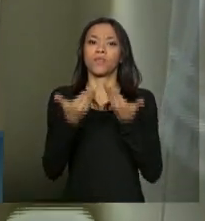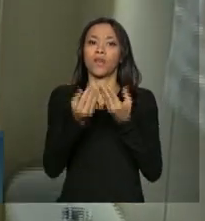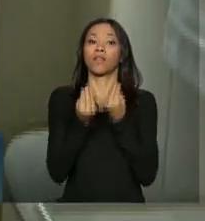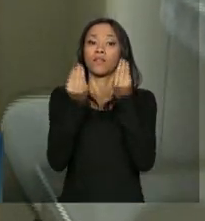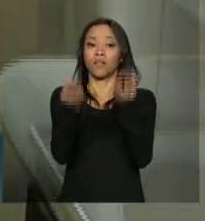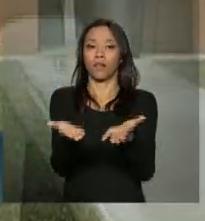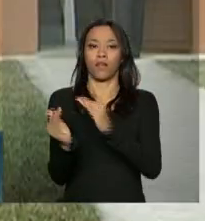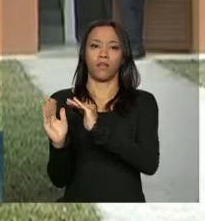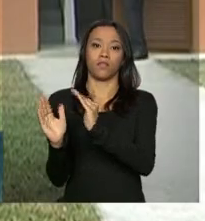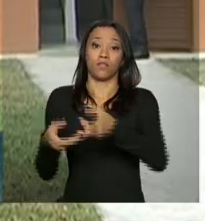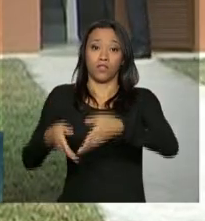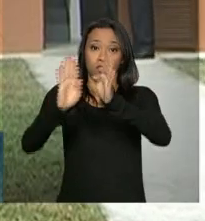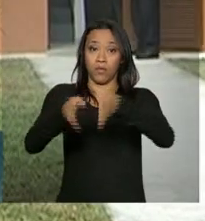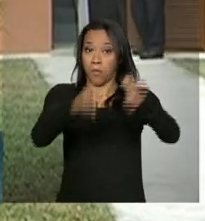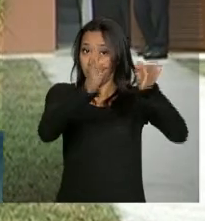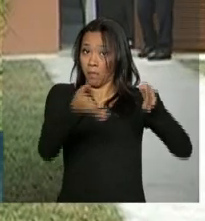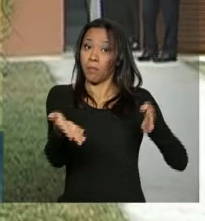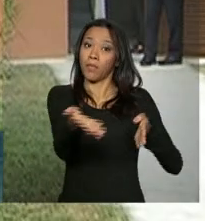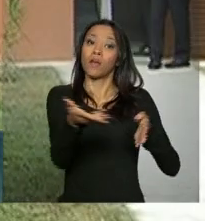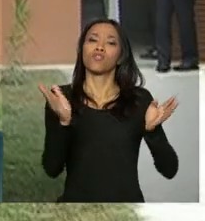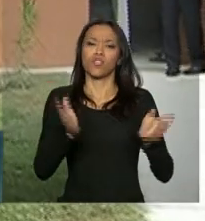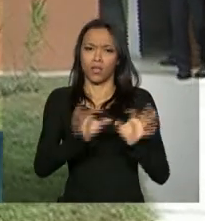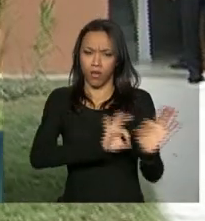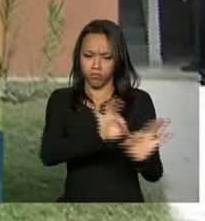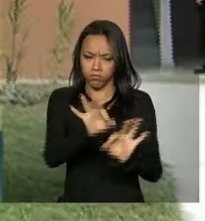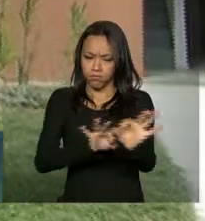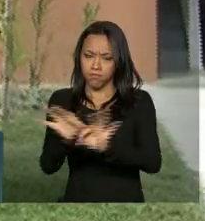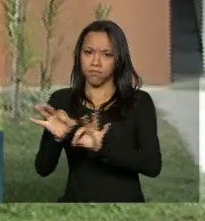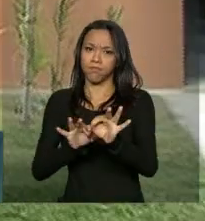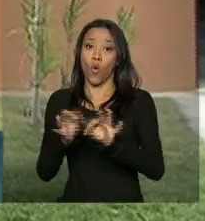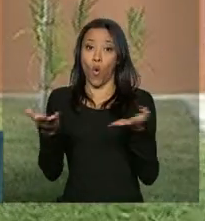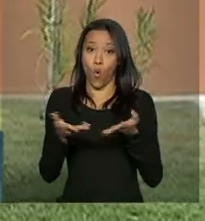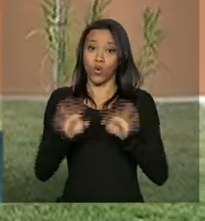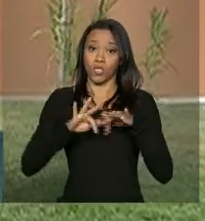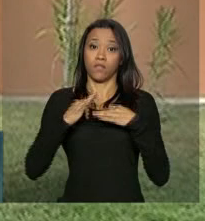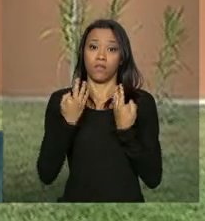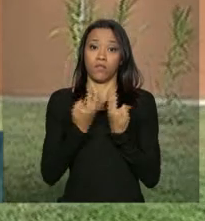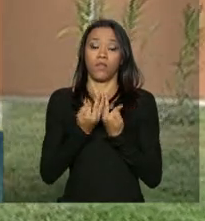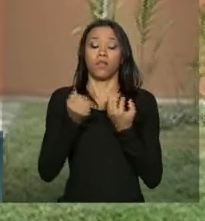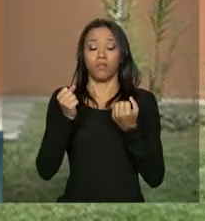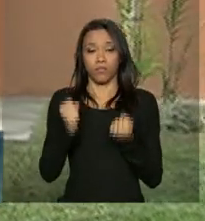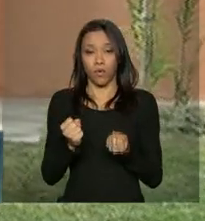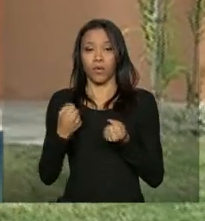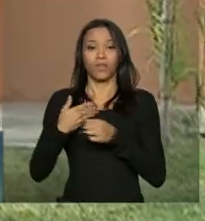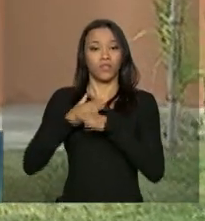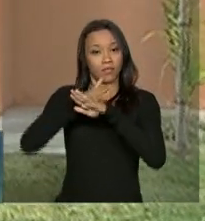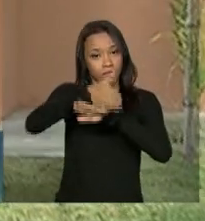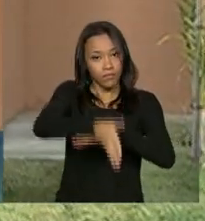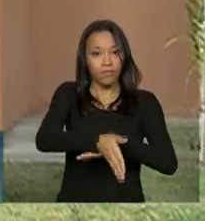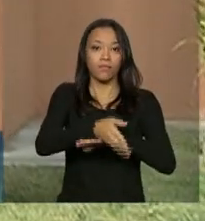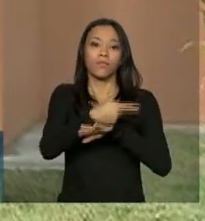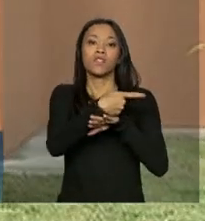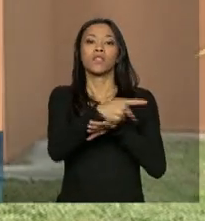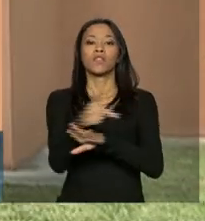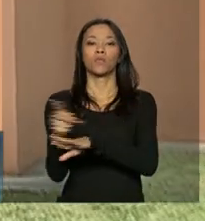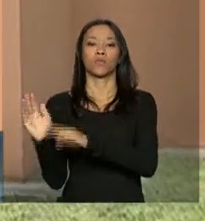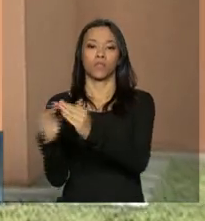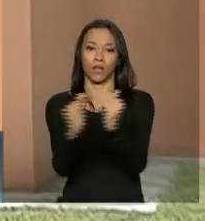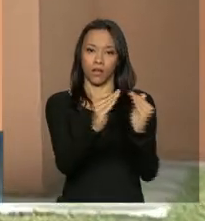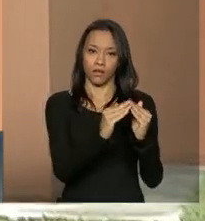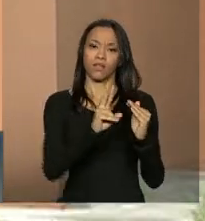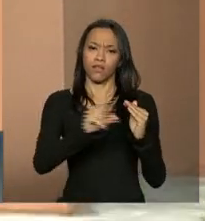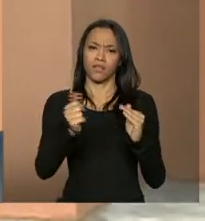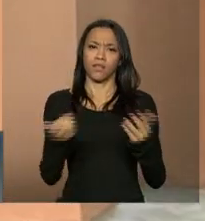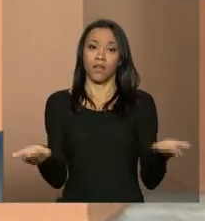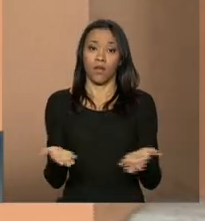apartamento já mobiliado e hoje mesmo as famílias já poderão ir para as suas casas que serão entregues na